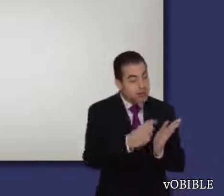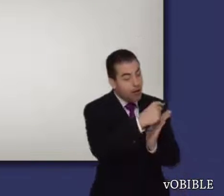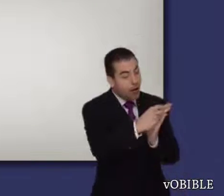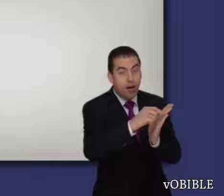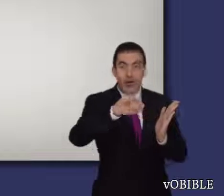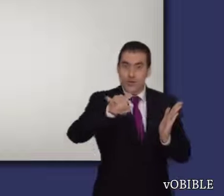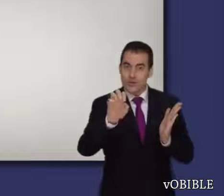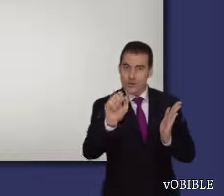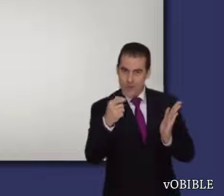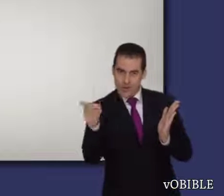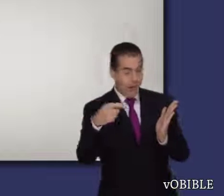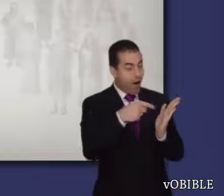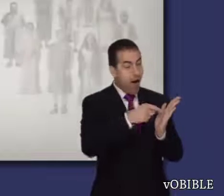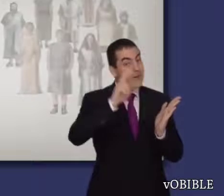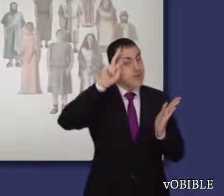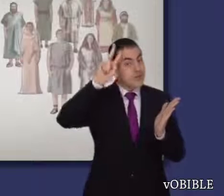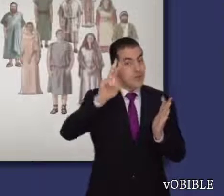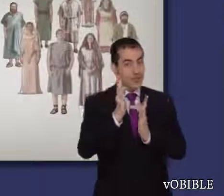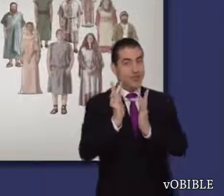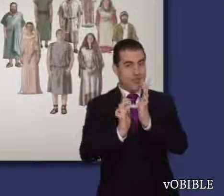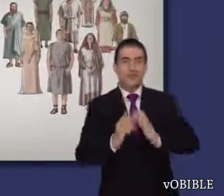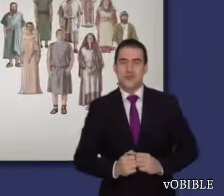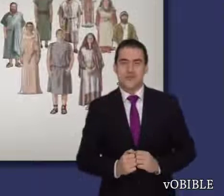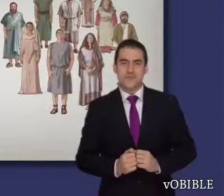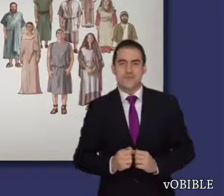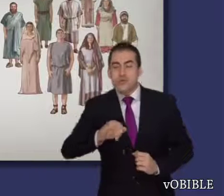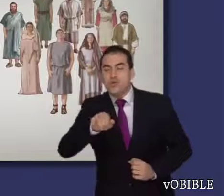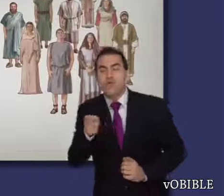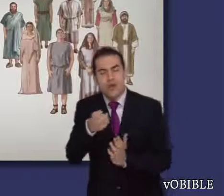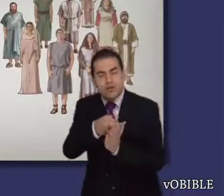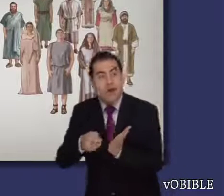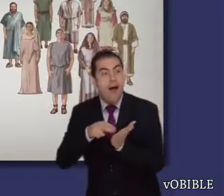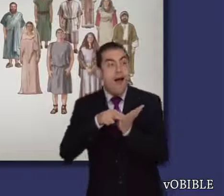João não escreveu essa carta para uma pessoa específica, mas para todos os cristãos.